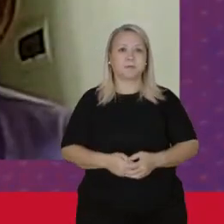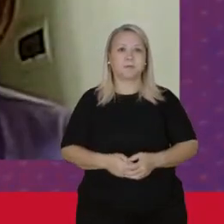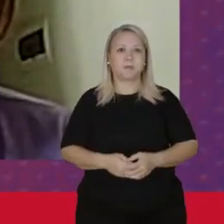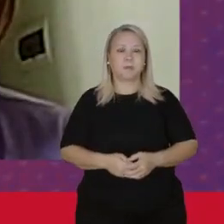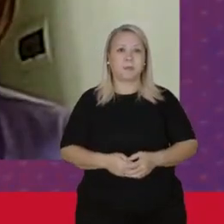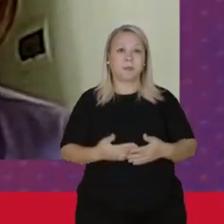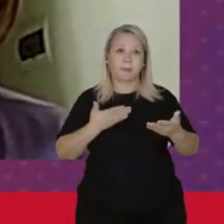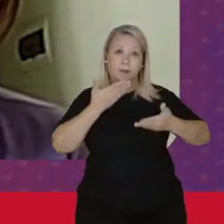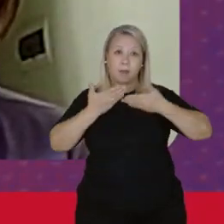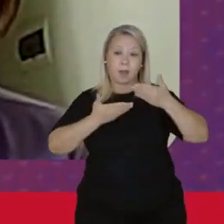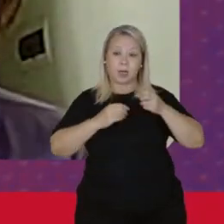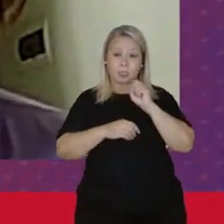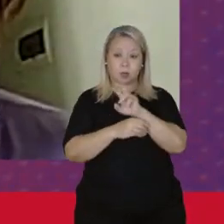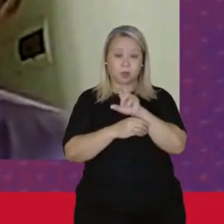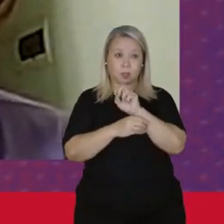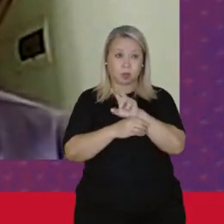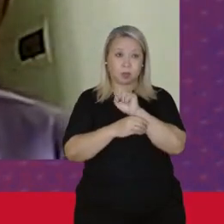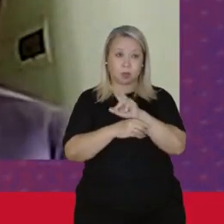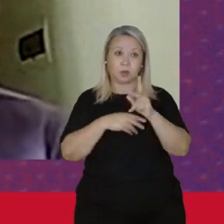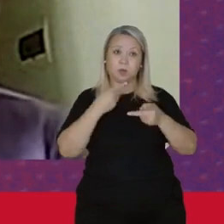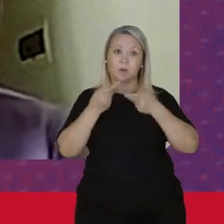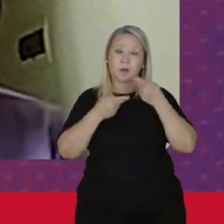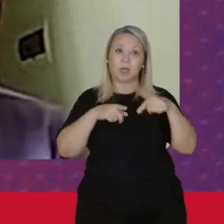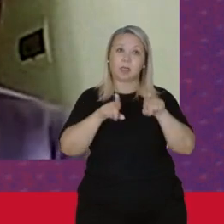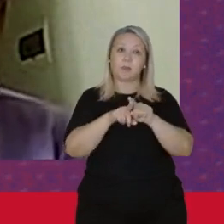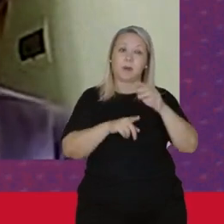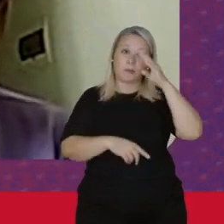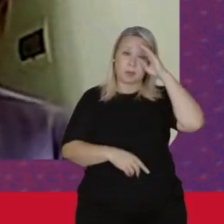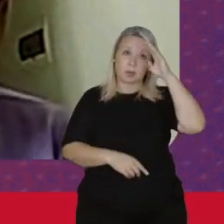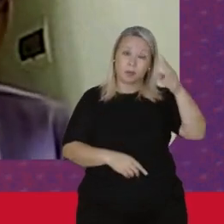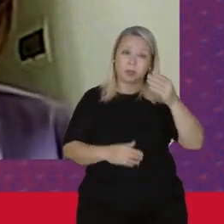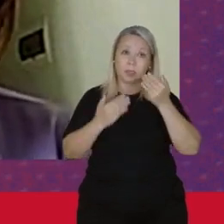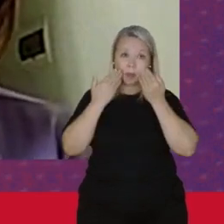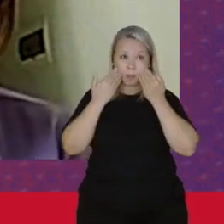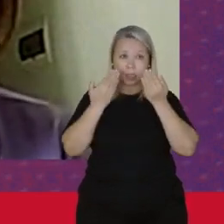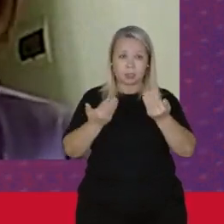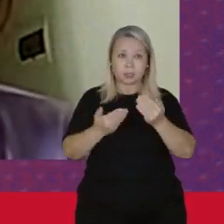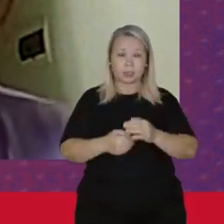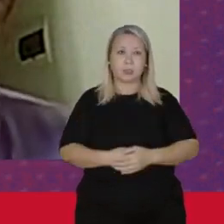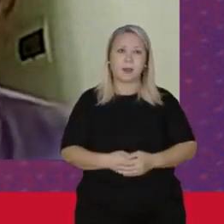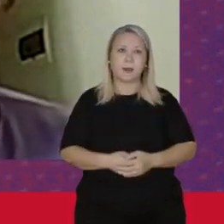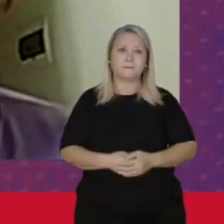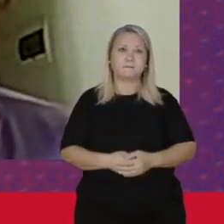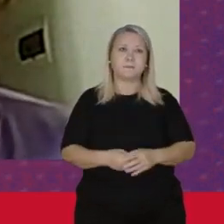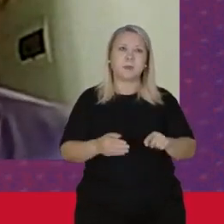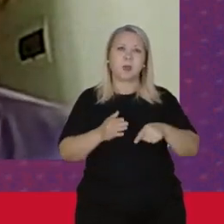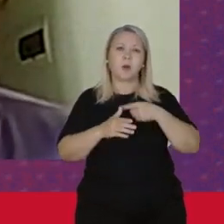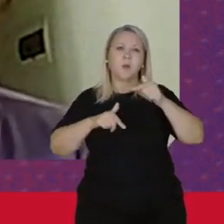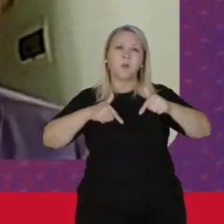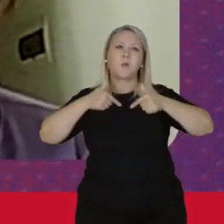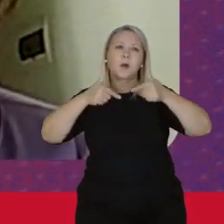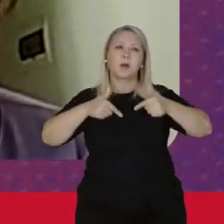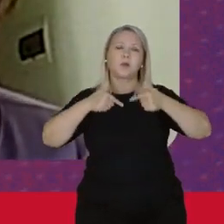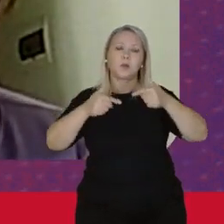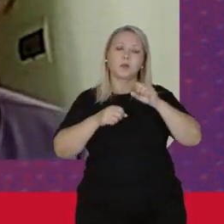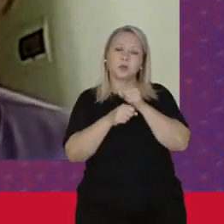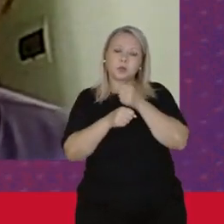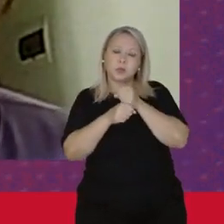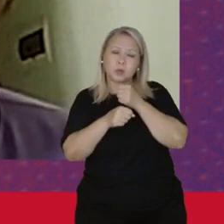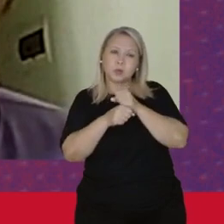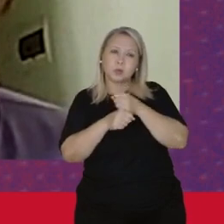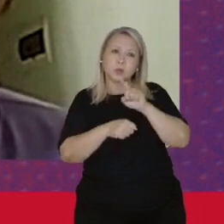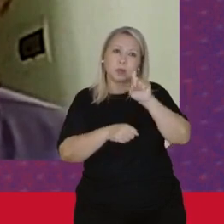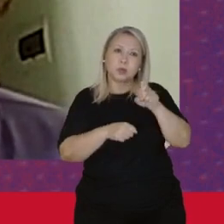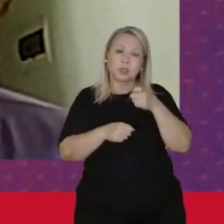Dados em relação aos agrotóxicos, mas também, principalmente, né, apresentar uma luta e uma construção que é